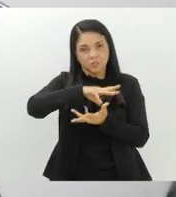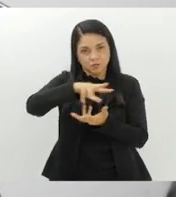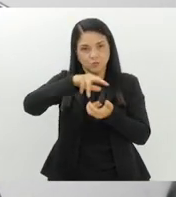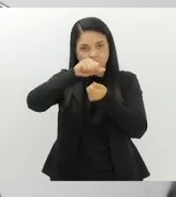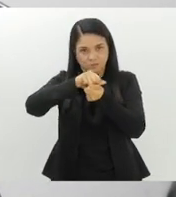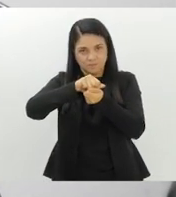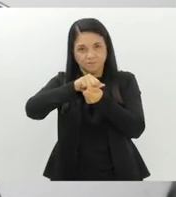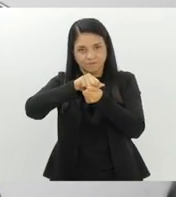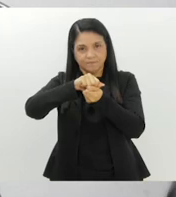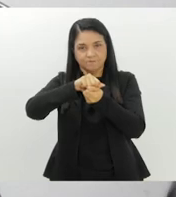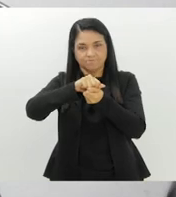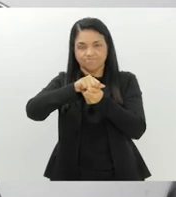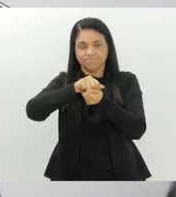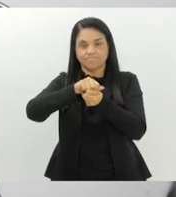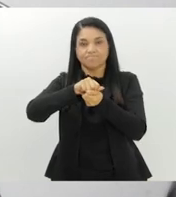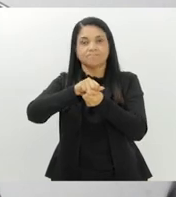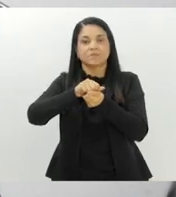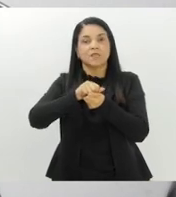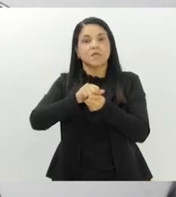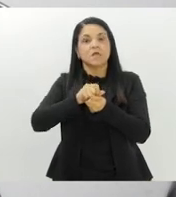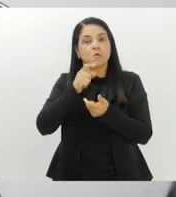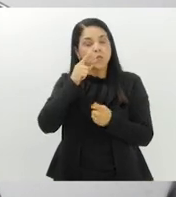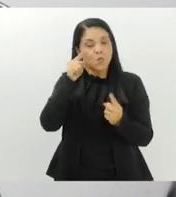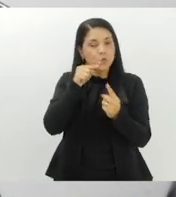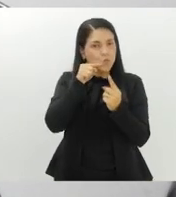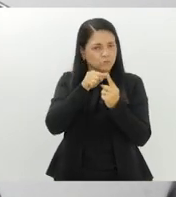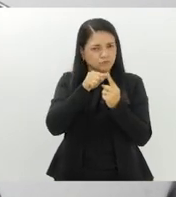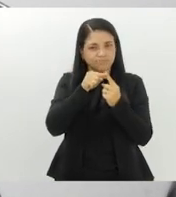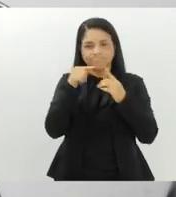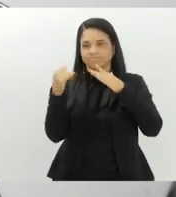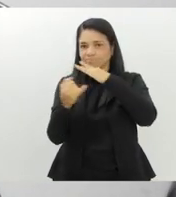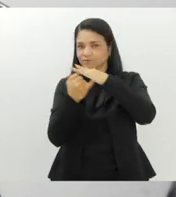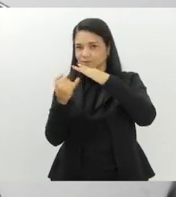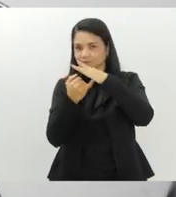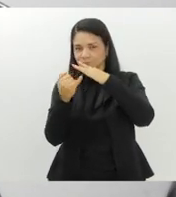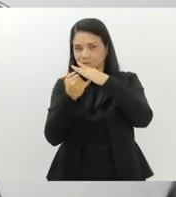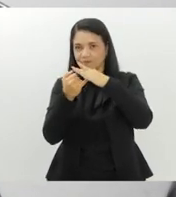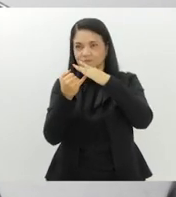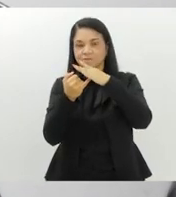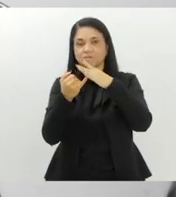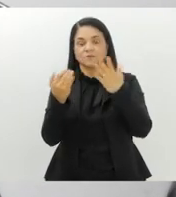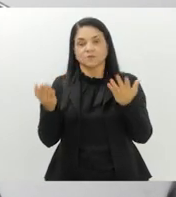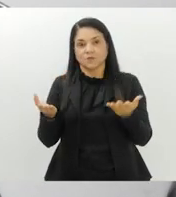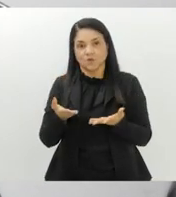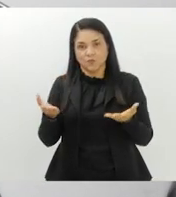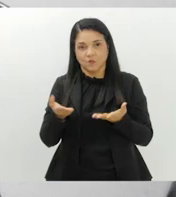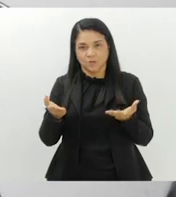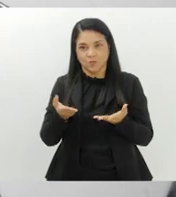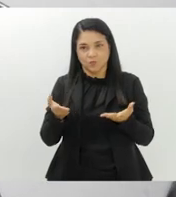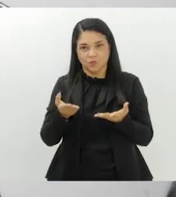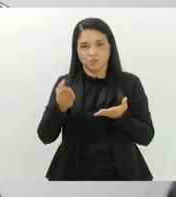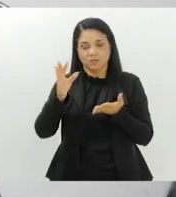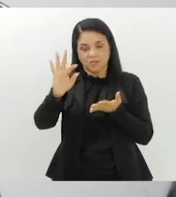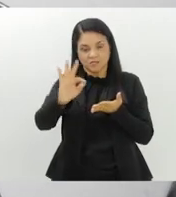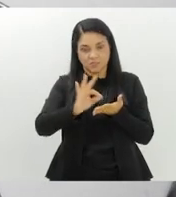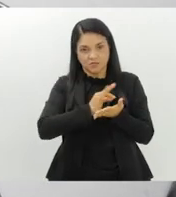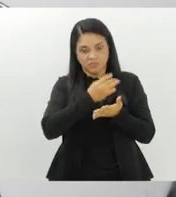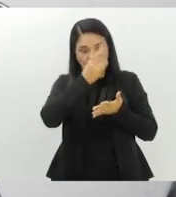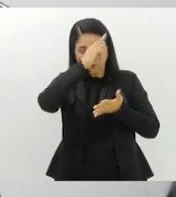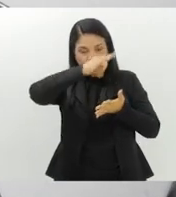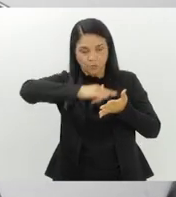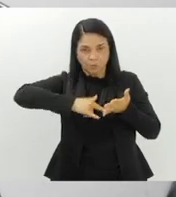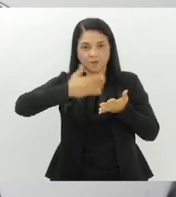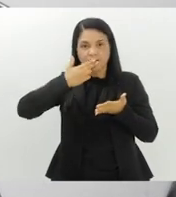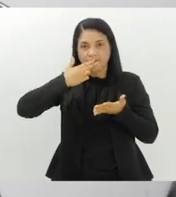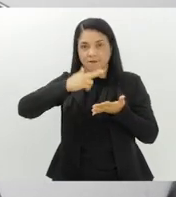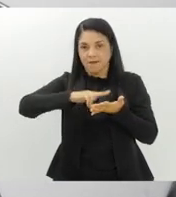sustentabilidade. A intenção do Instituto, além do lançamento oficial hoje da transcrição do documento Carta